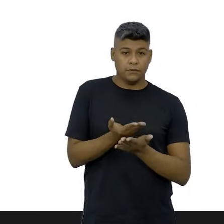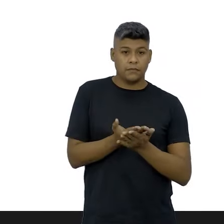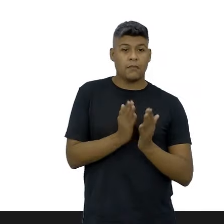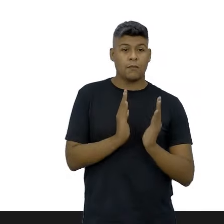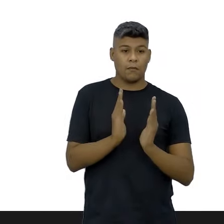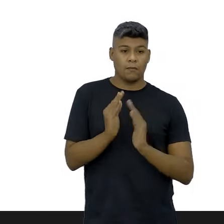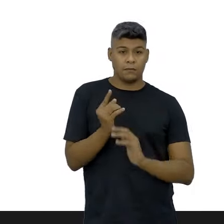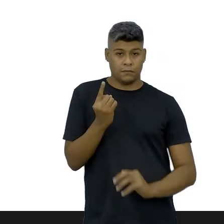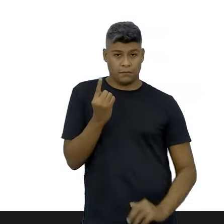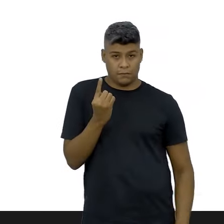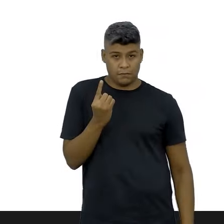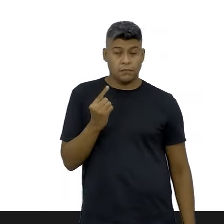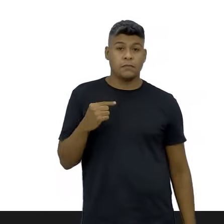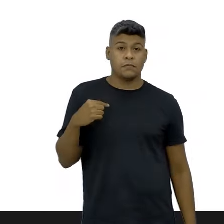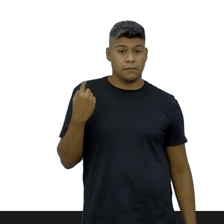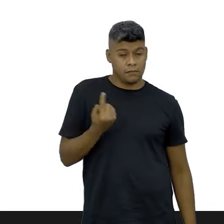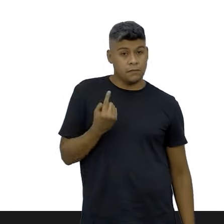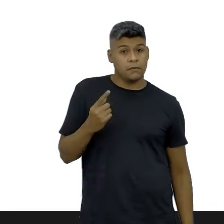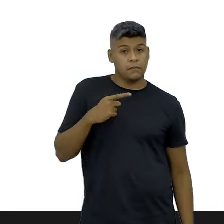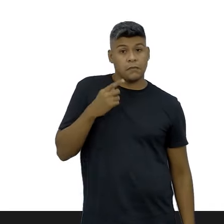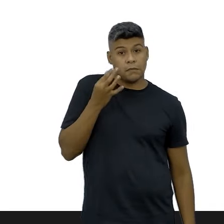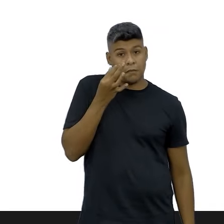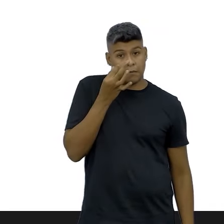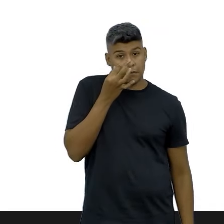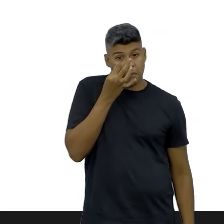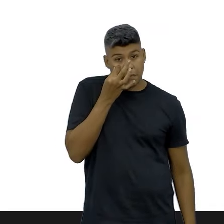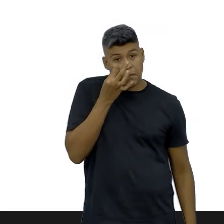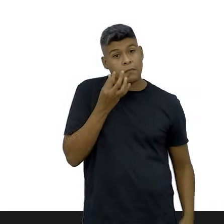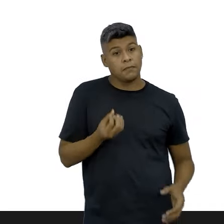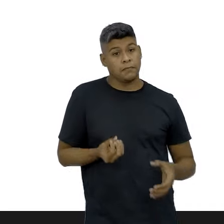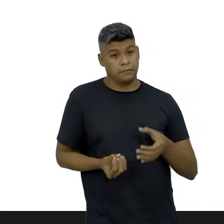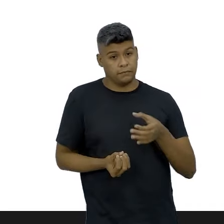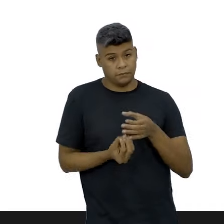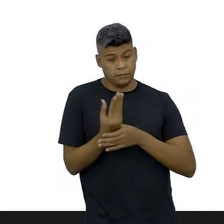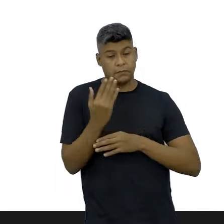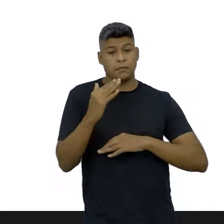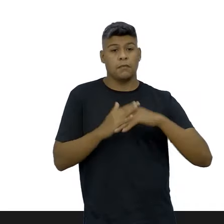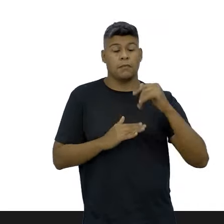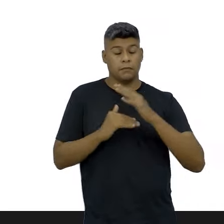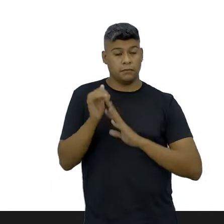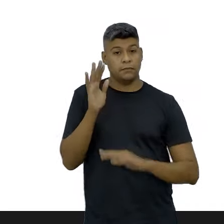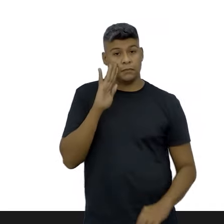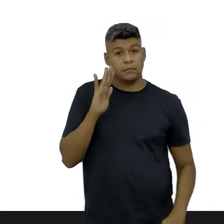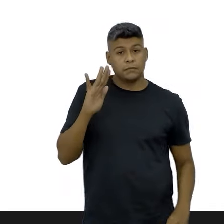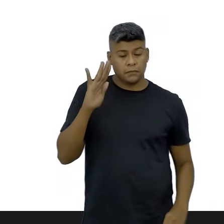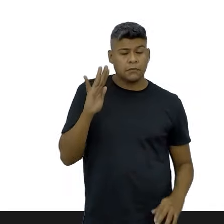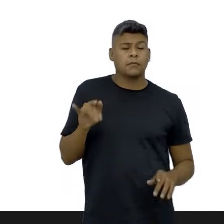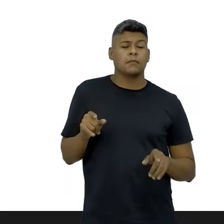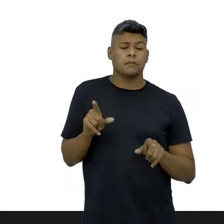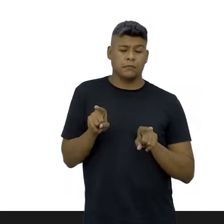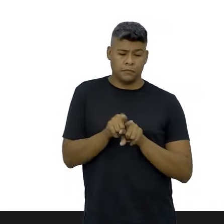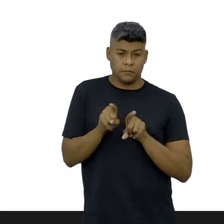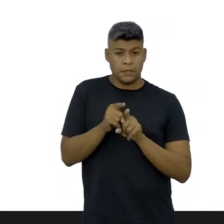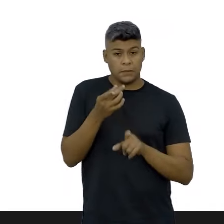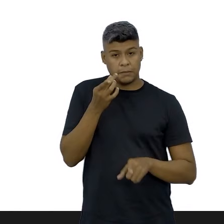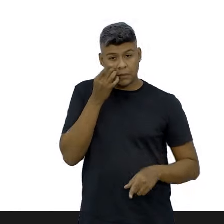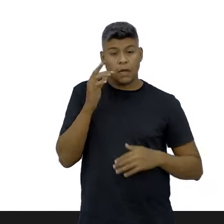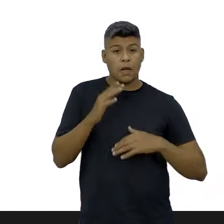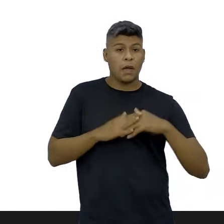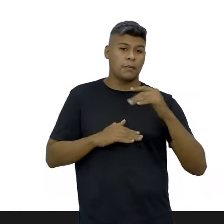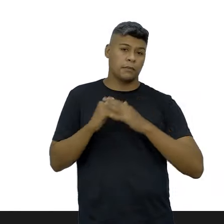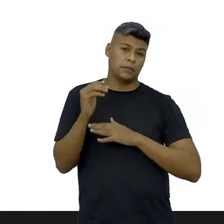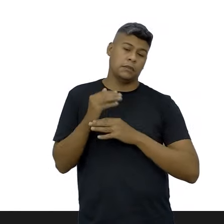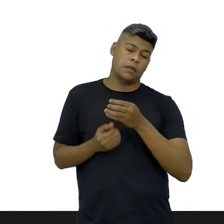1, nós tratamos da presença da matriz de habilidades essenciais e a presença, de habilidades de